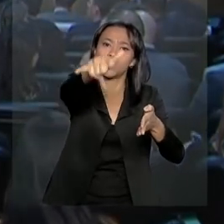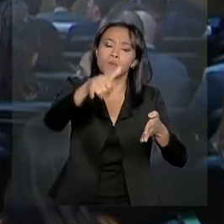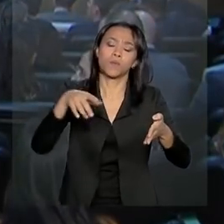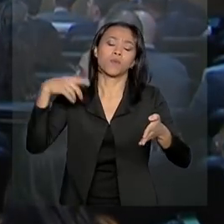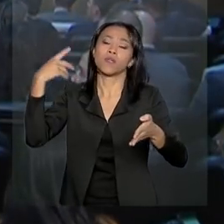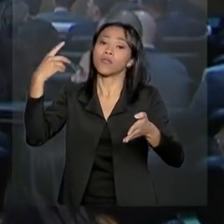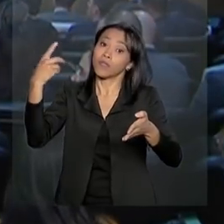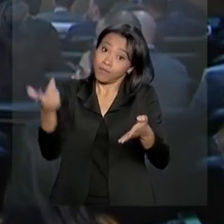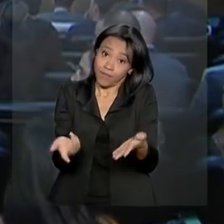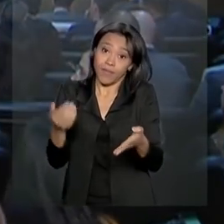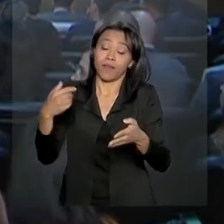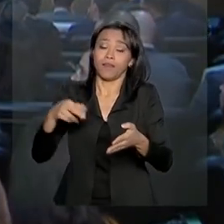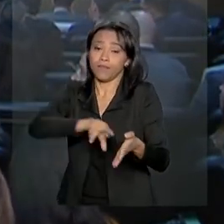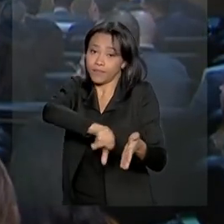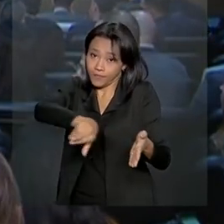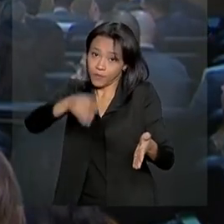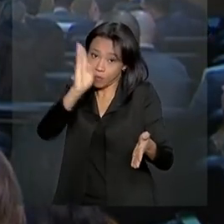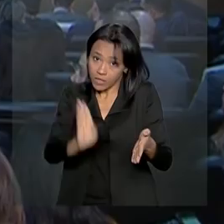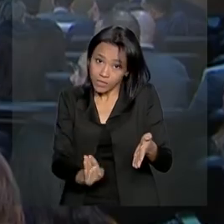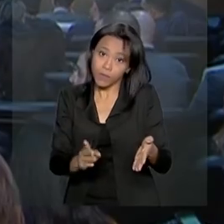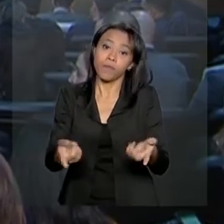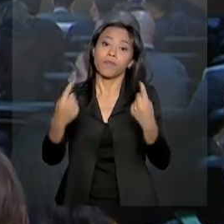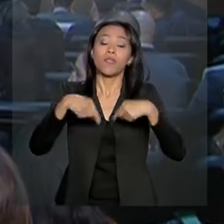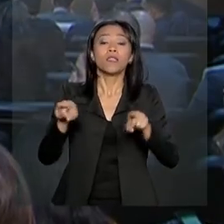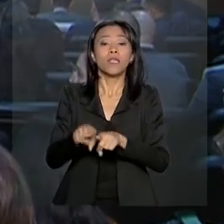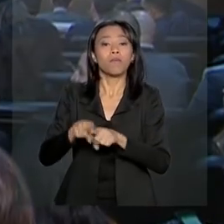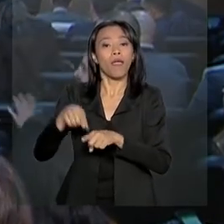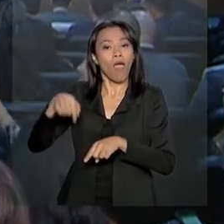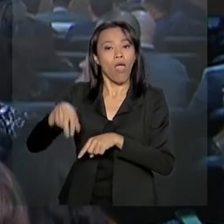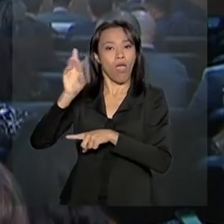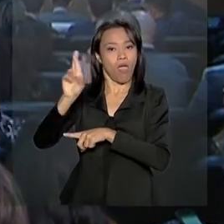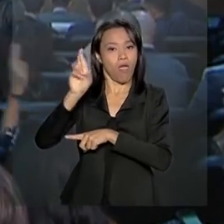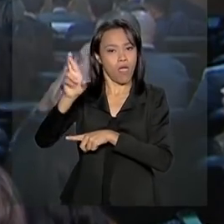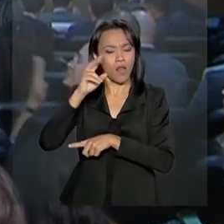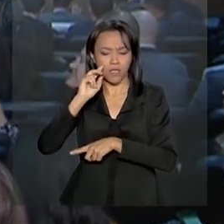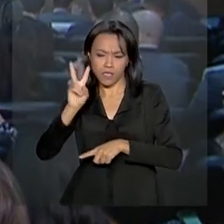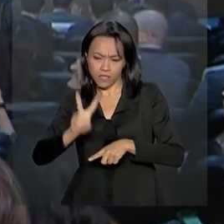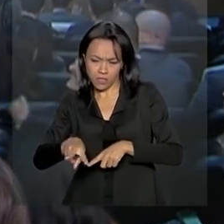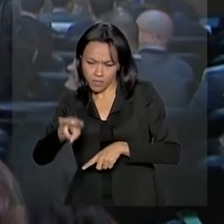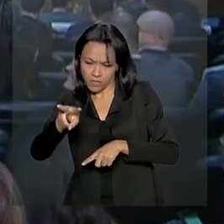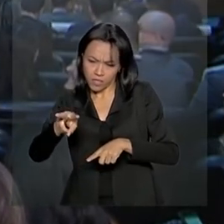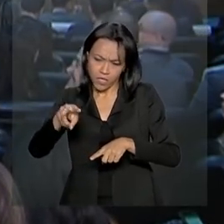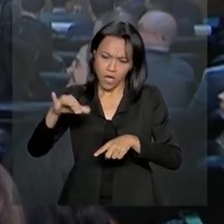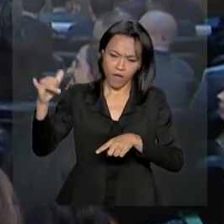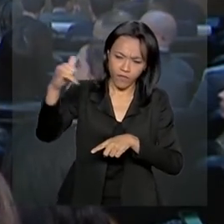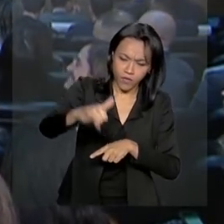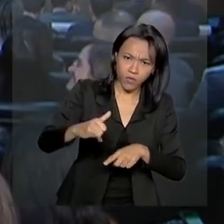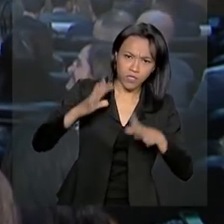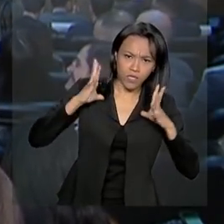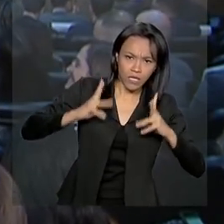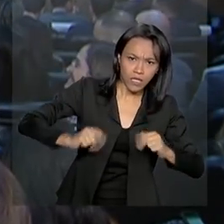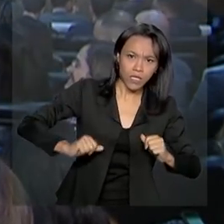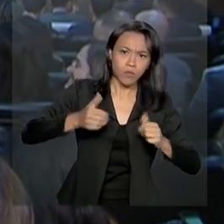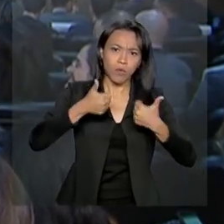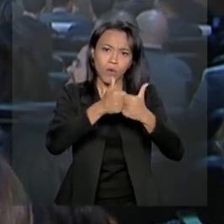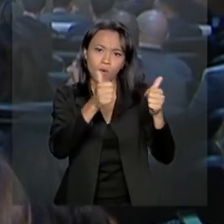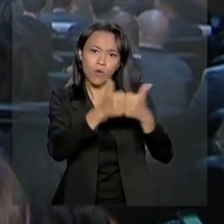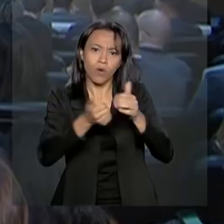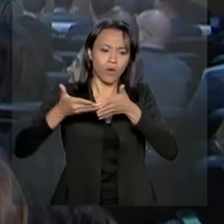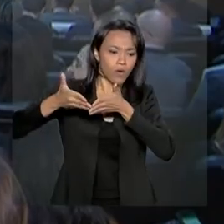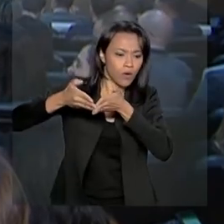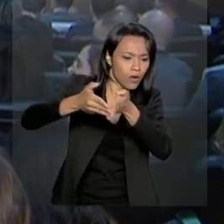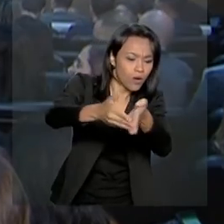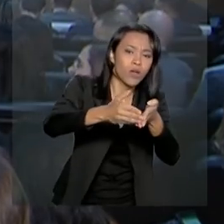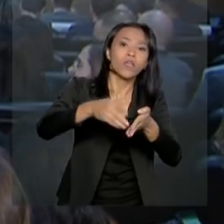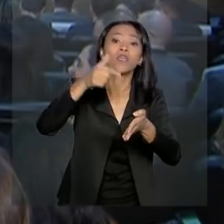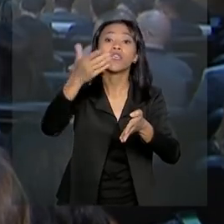do Brasil. Também é a Anvisa que inspeciona as condições sanitárias dos aviões, dos barcos e ônibus que vêm